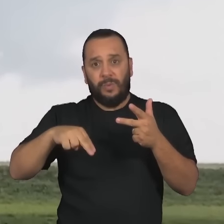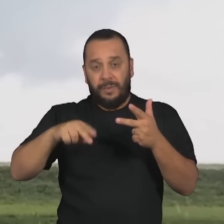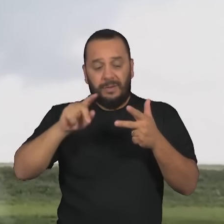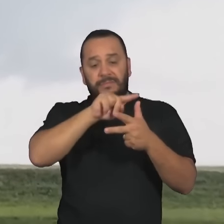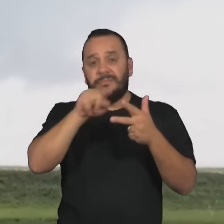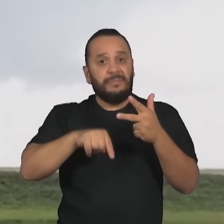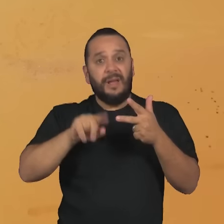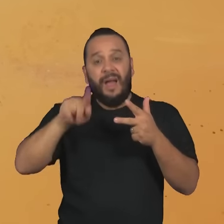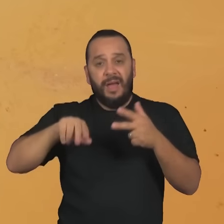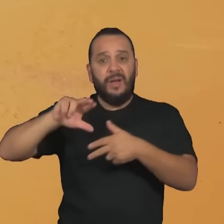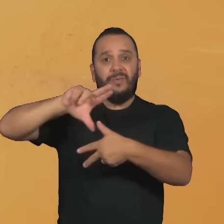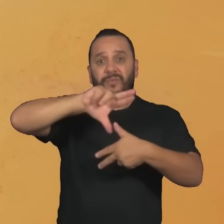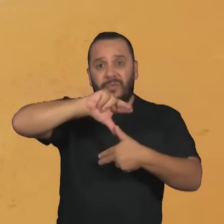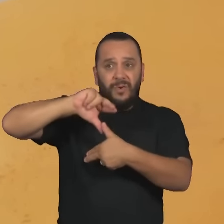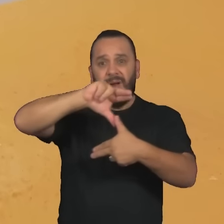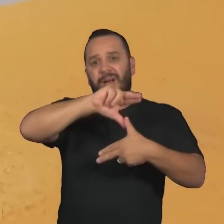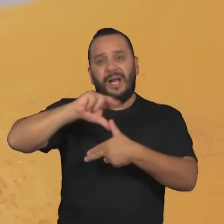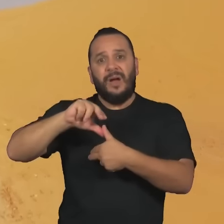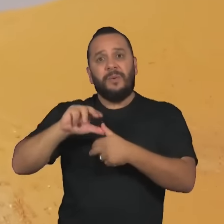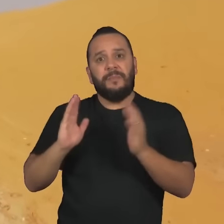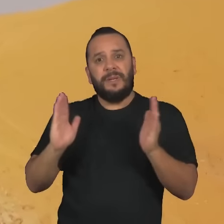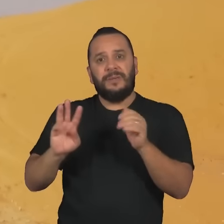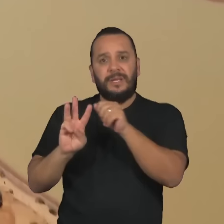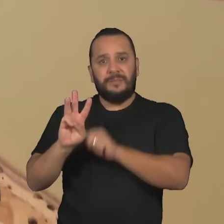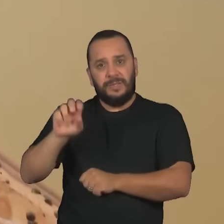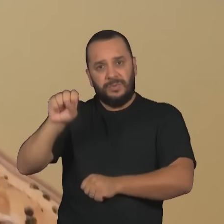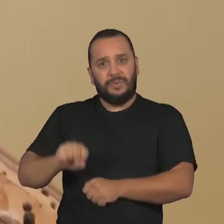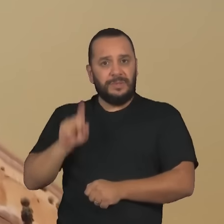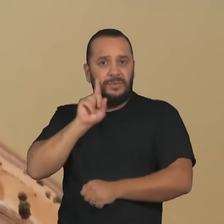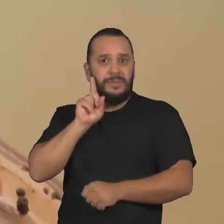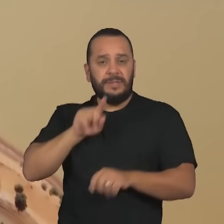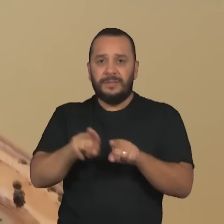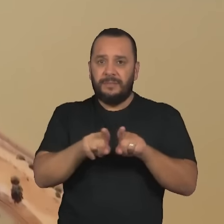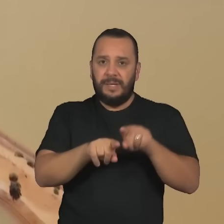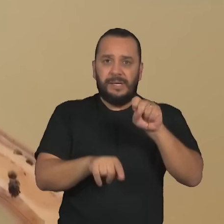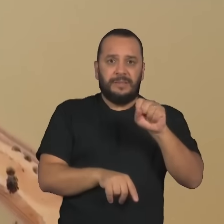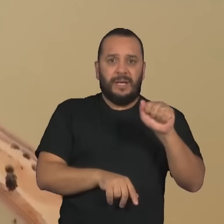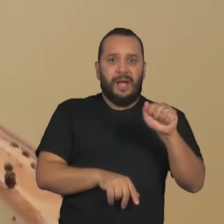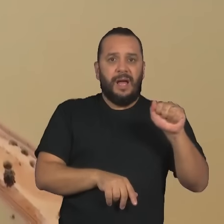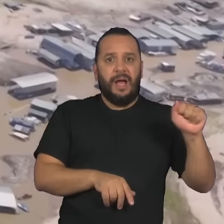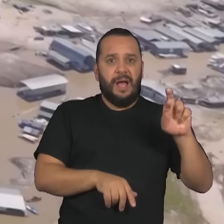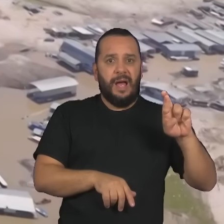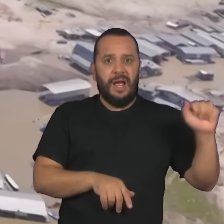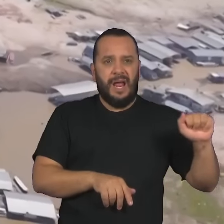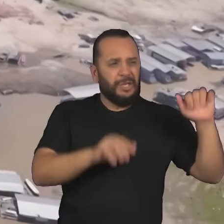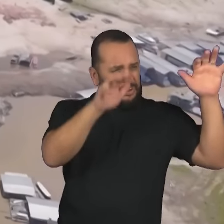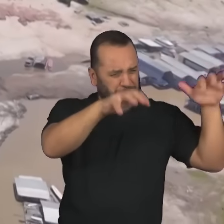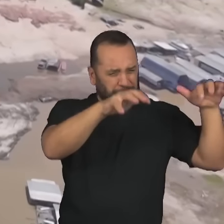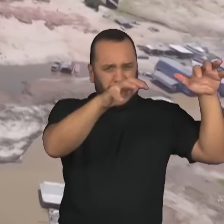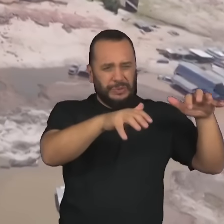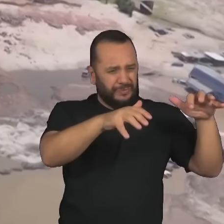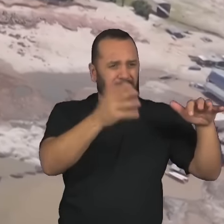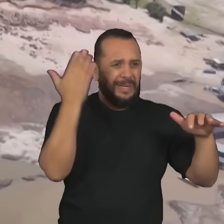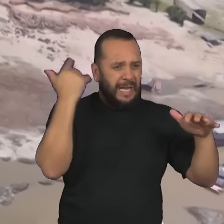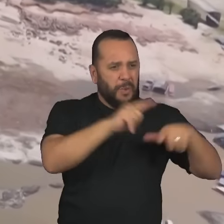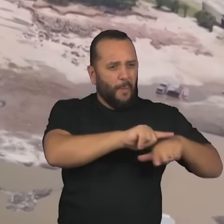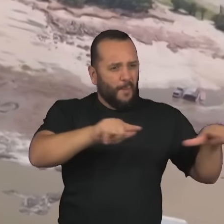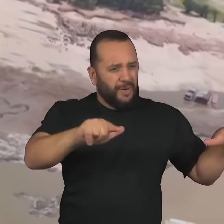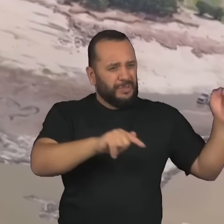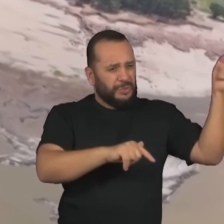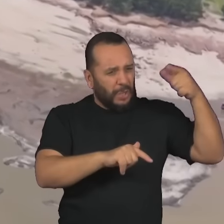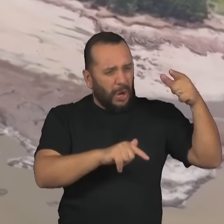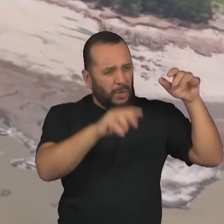3 meses. No deserto do Saara, na África, chuva intensa, incomum. Enormes rios da Amazônia